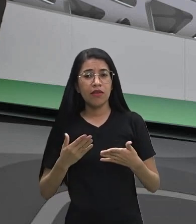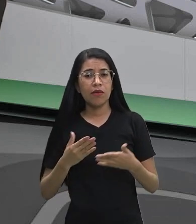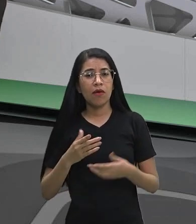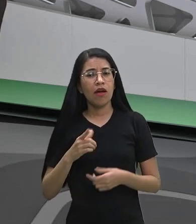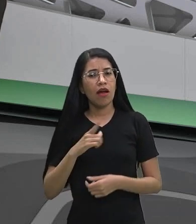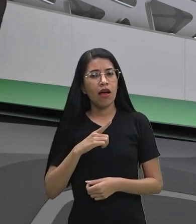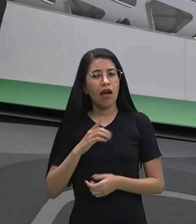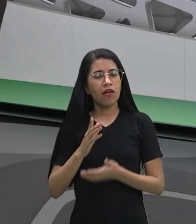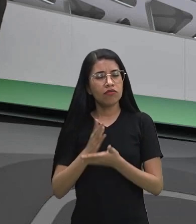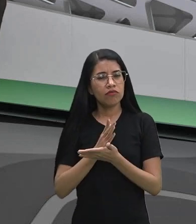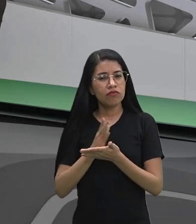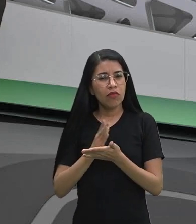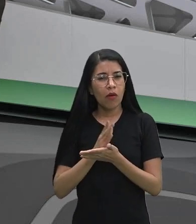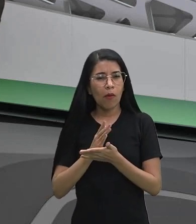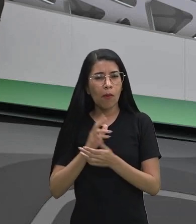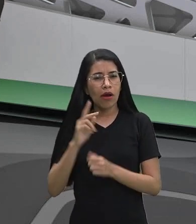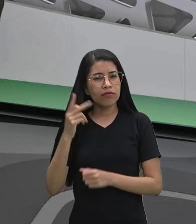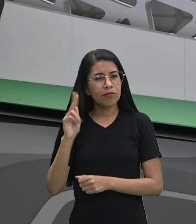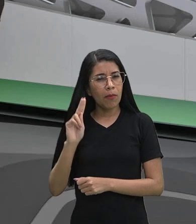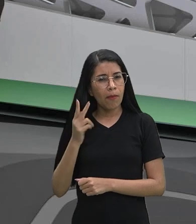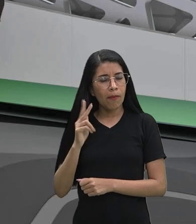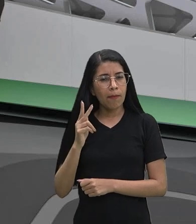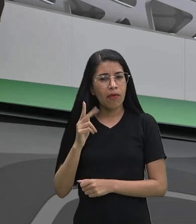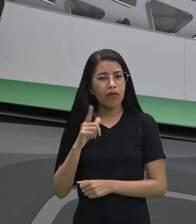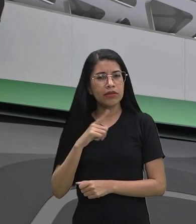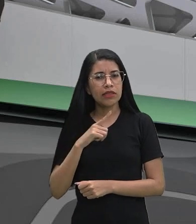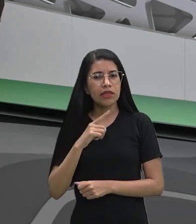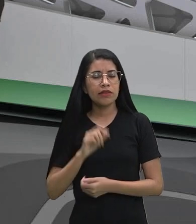tem algumas hipóteses,